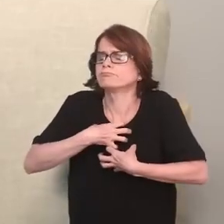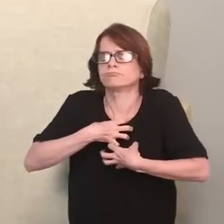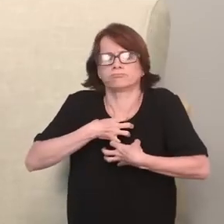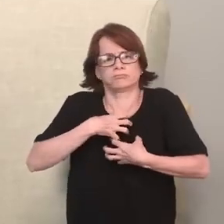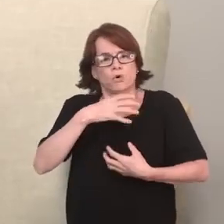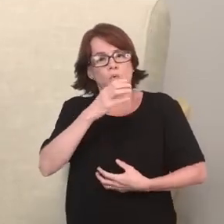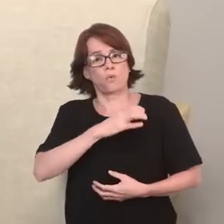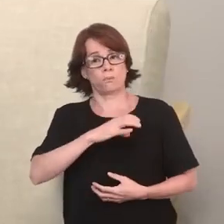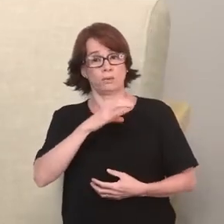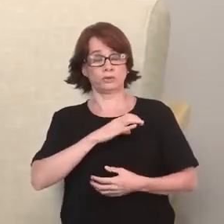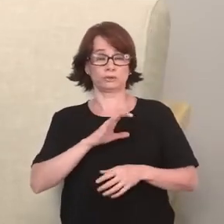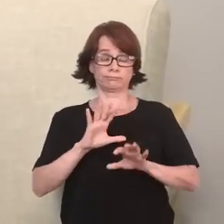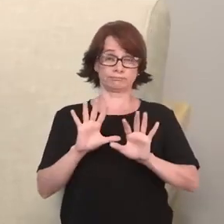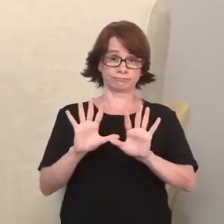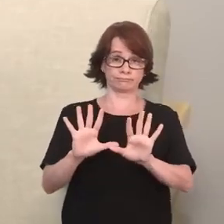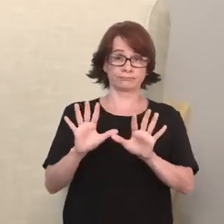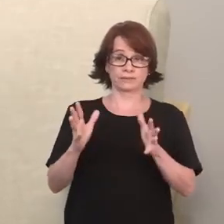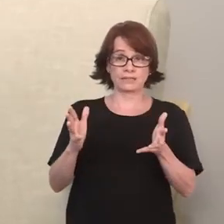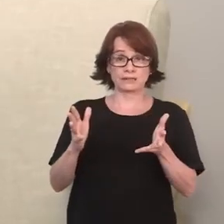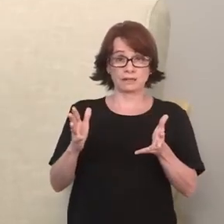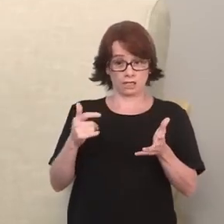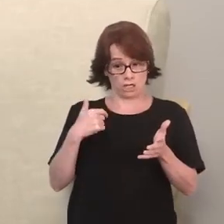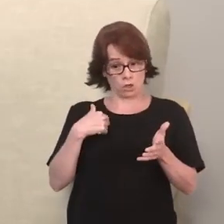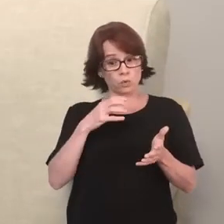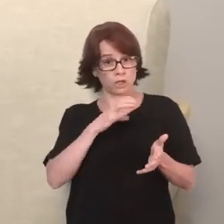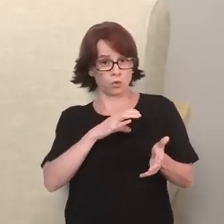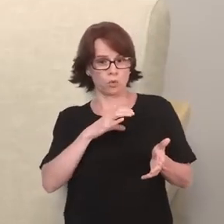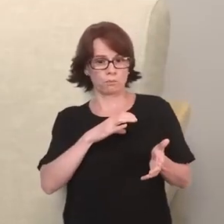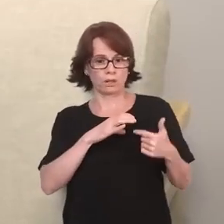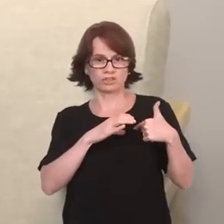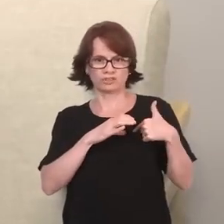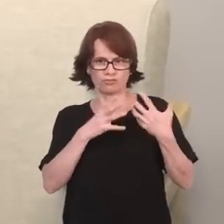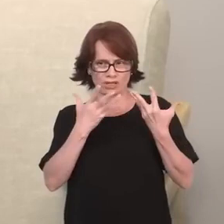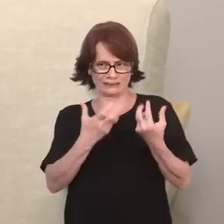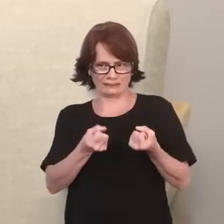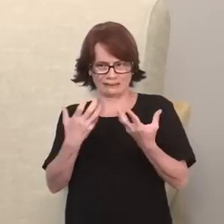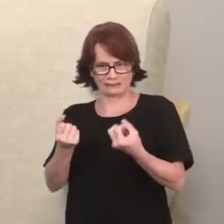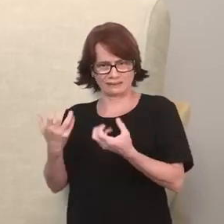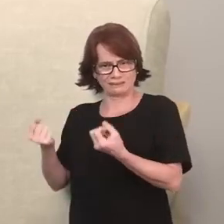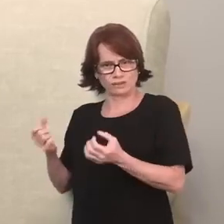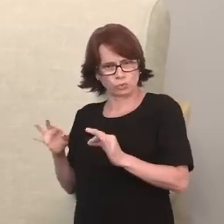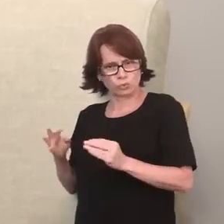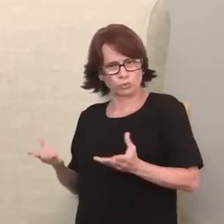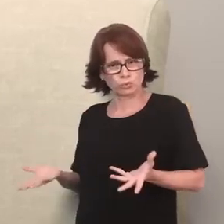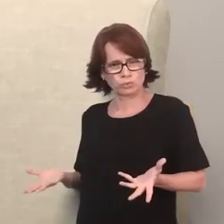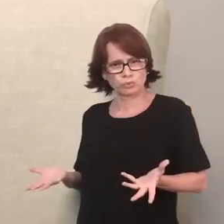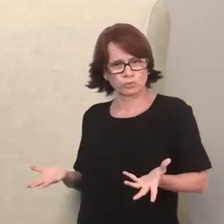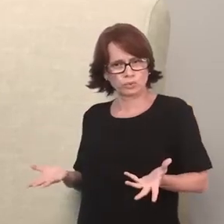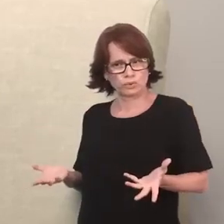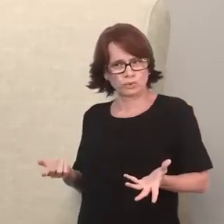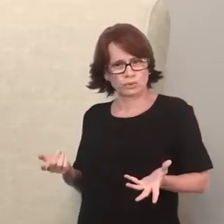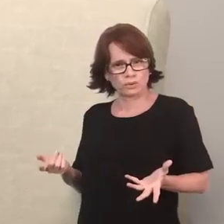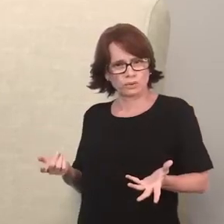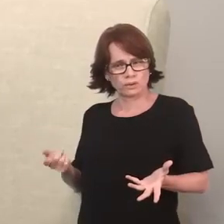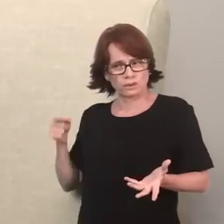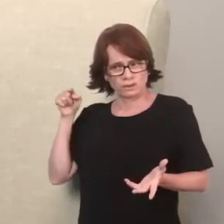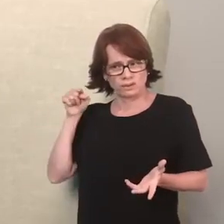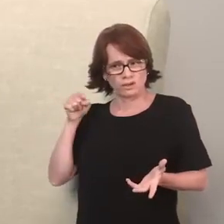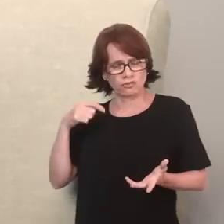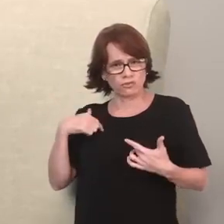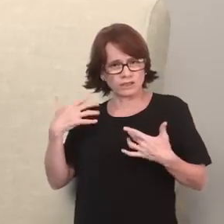muita compaixão. Agora, não é porque eu tenho compaixão que eu vou permitir, né, que uma